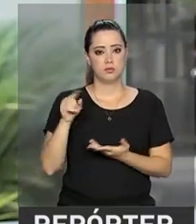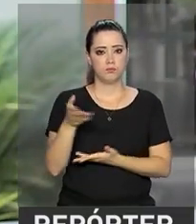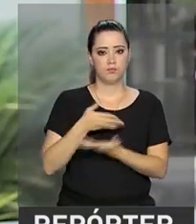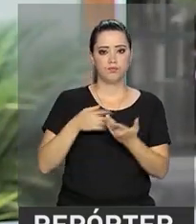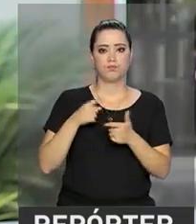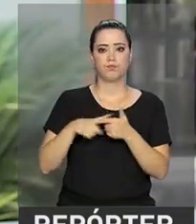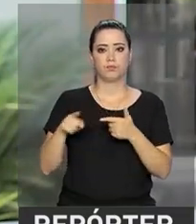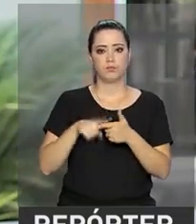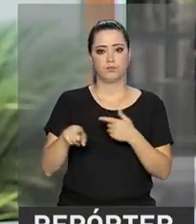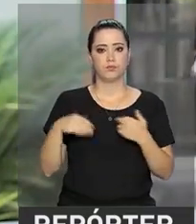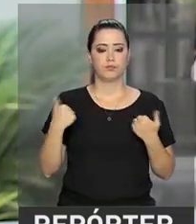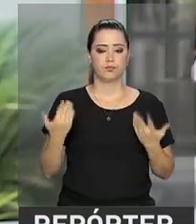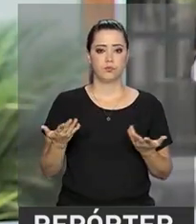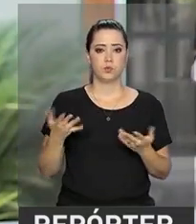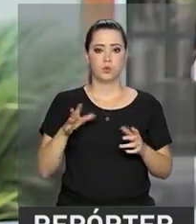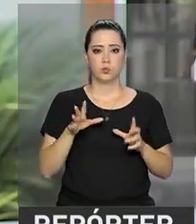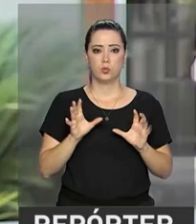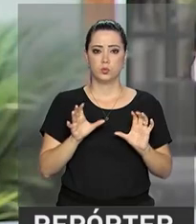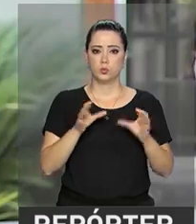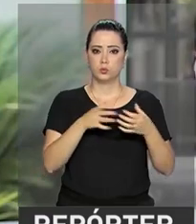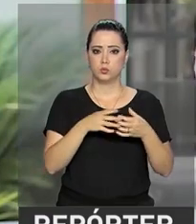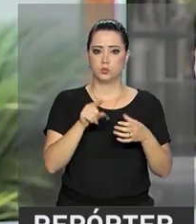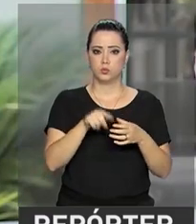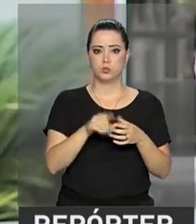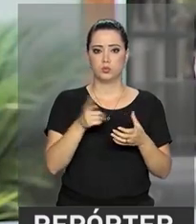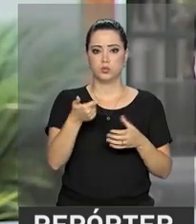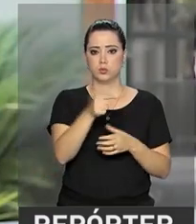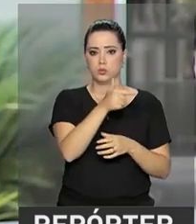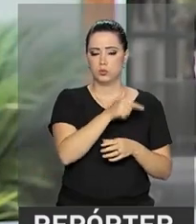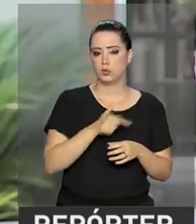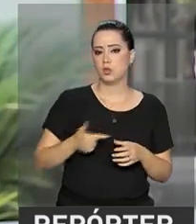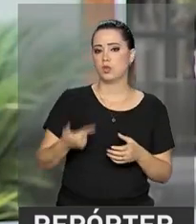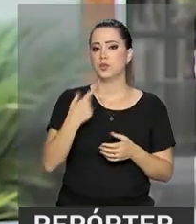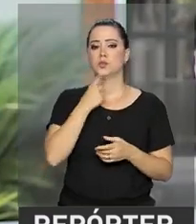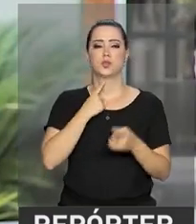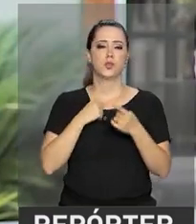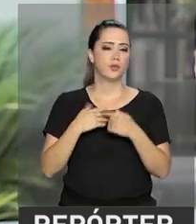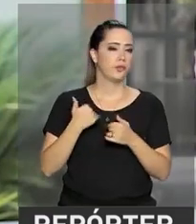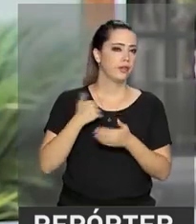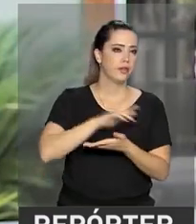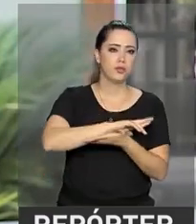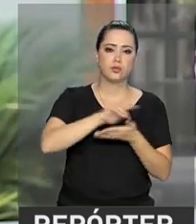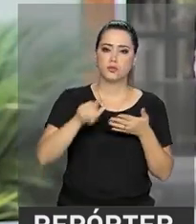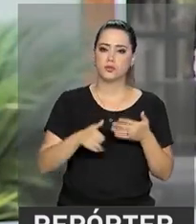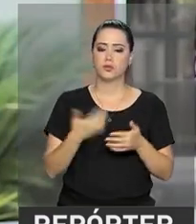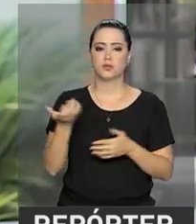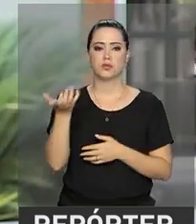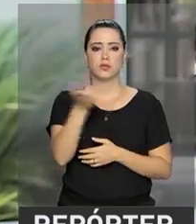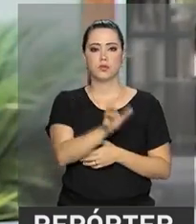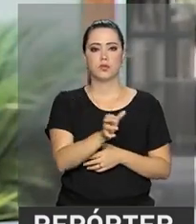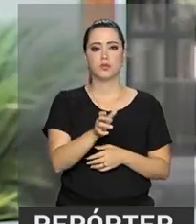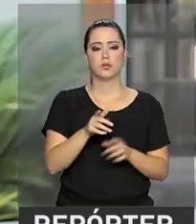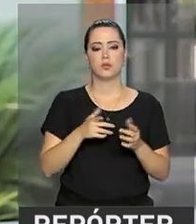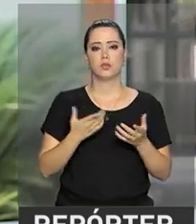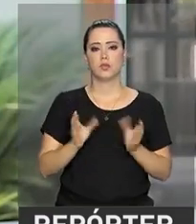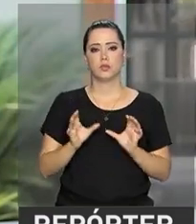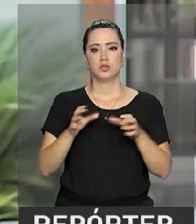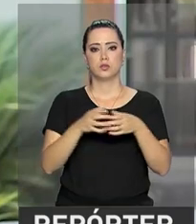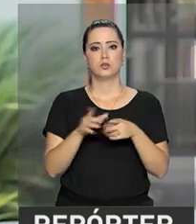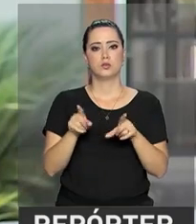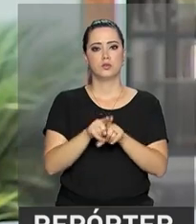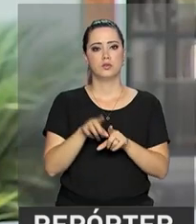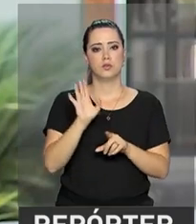nessa questão. E o restante são outras vontades, outro querer, né, do